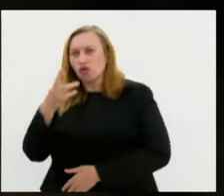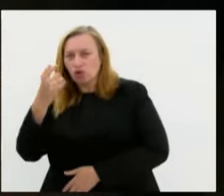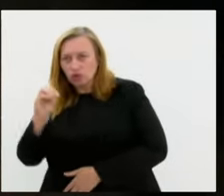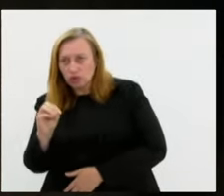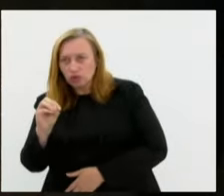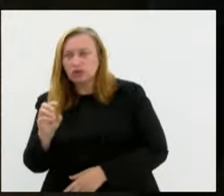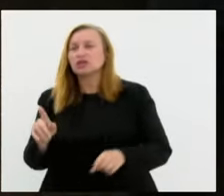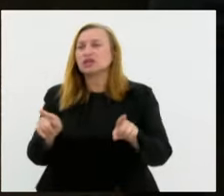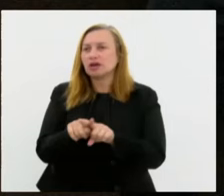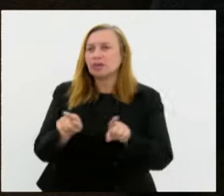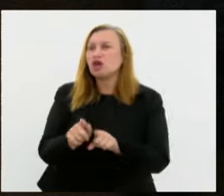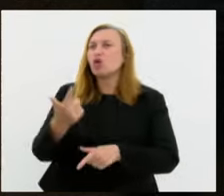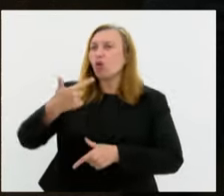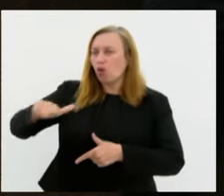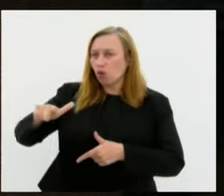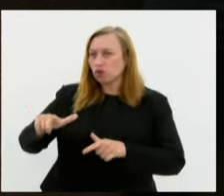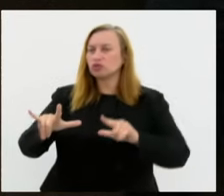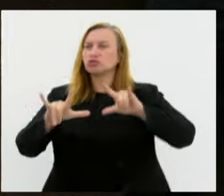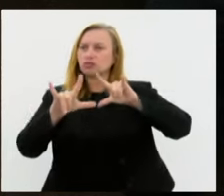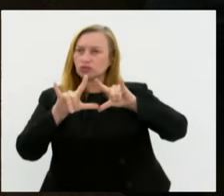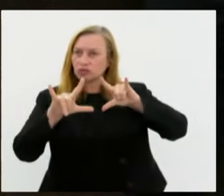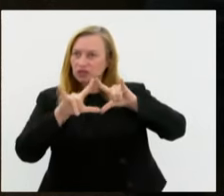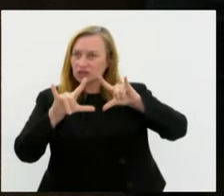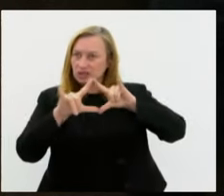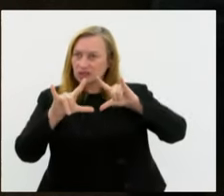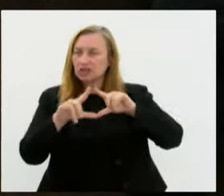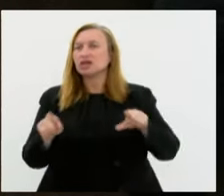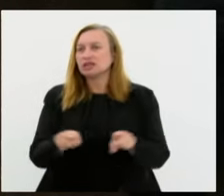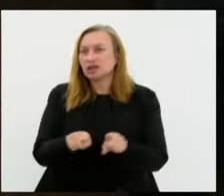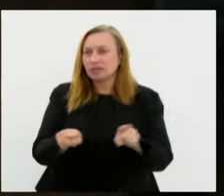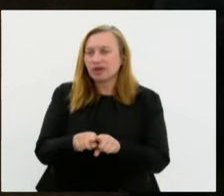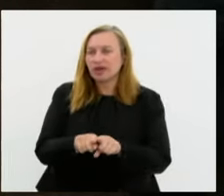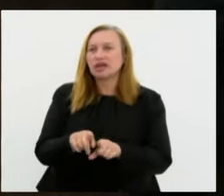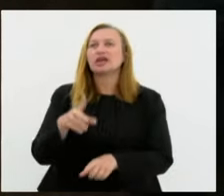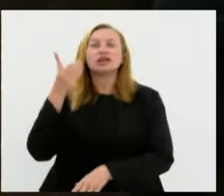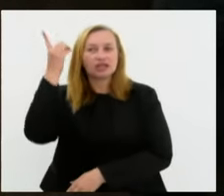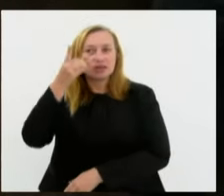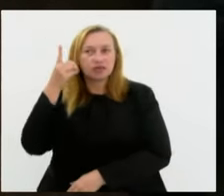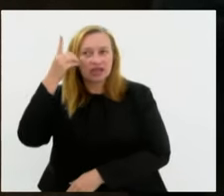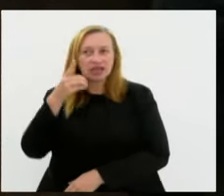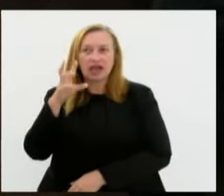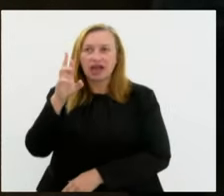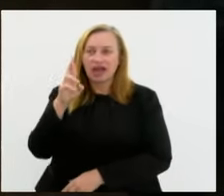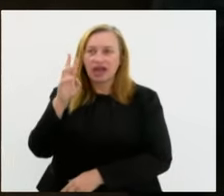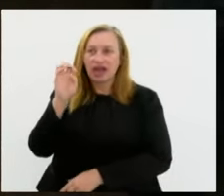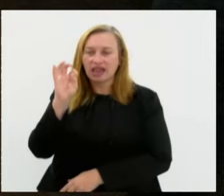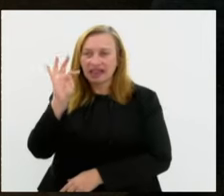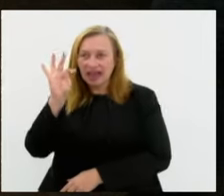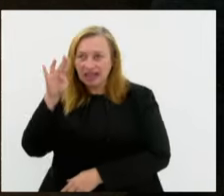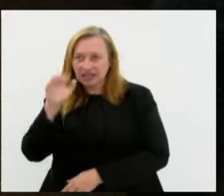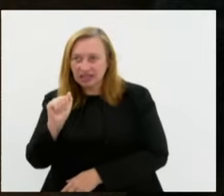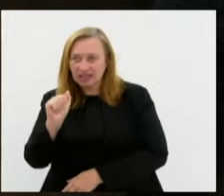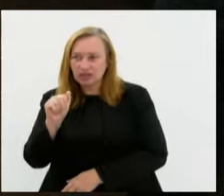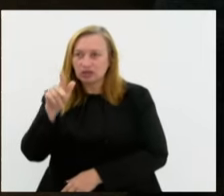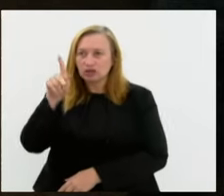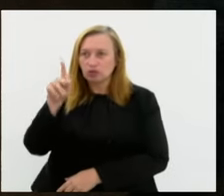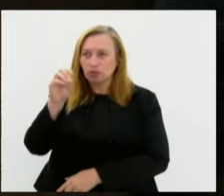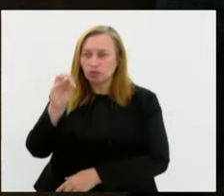miliciano, né? A deputada Renata do Posto e outros aí que eu já não me recordo mais.